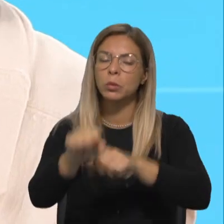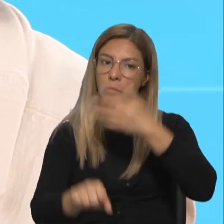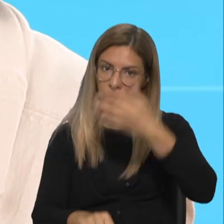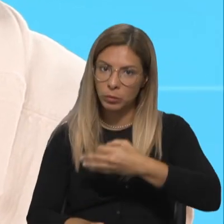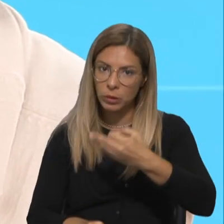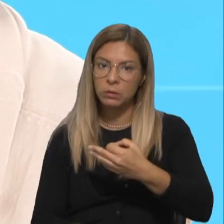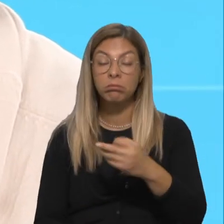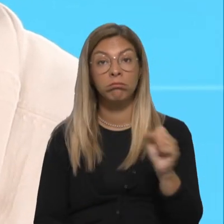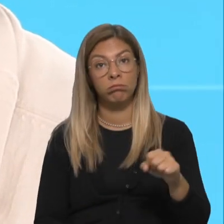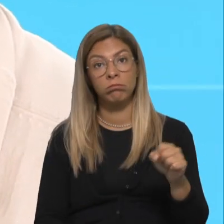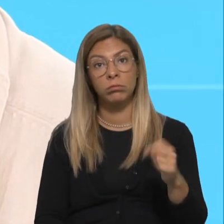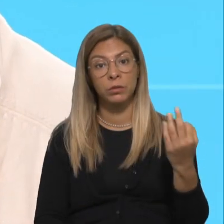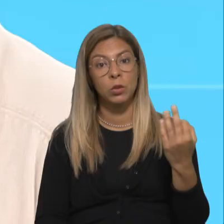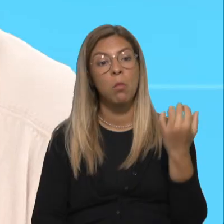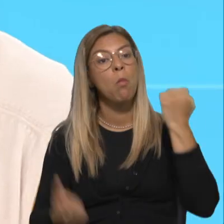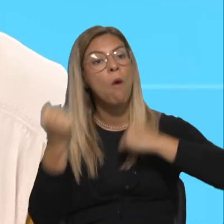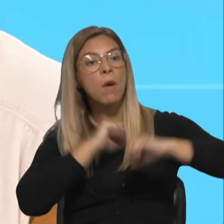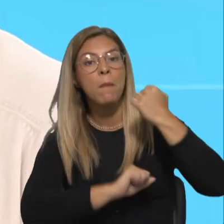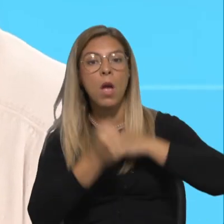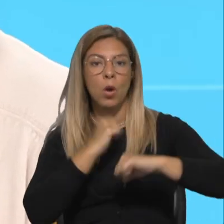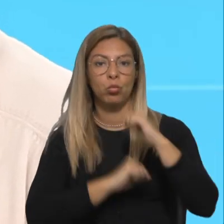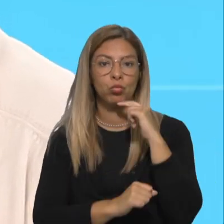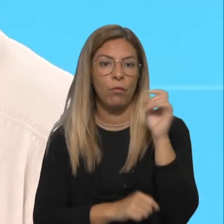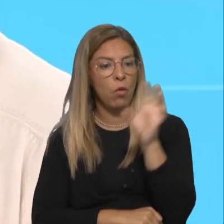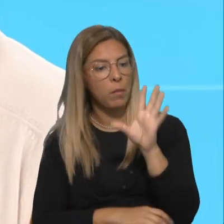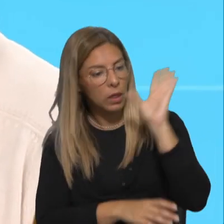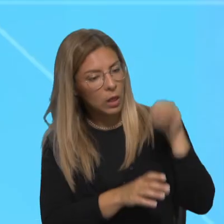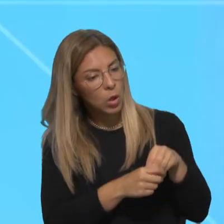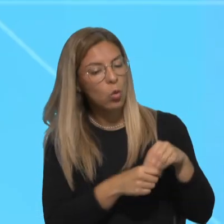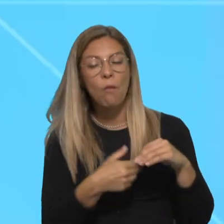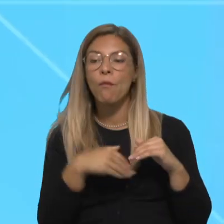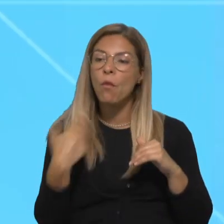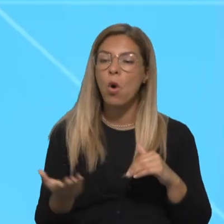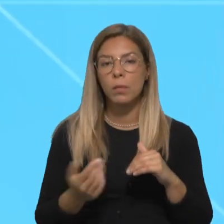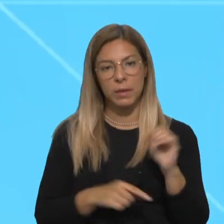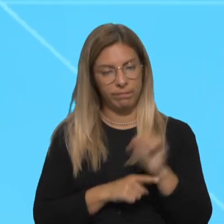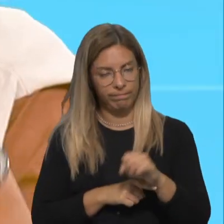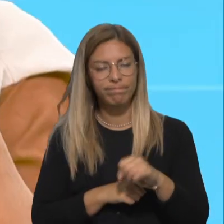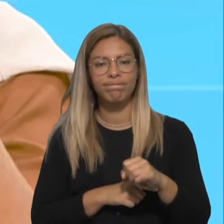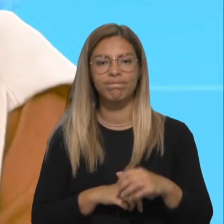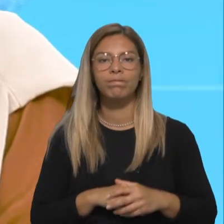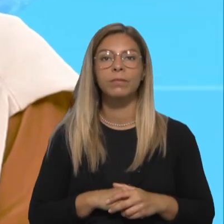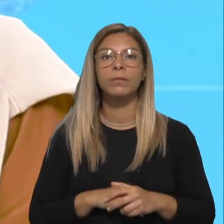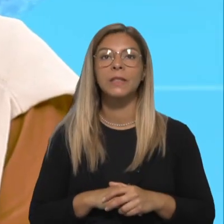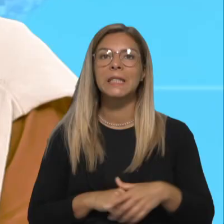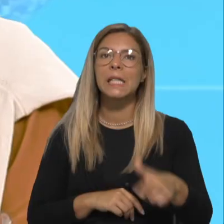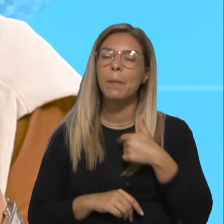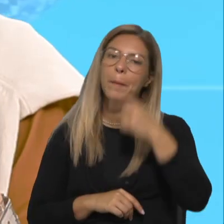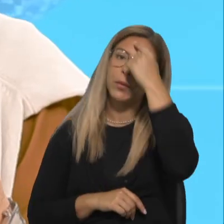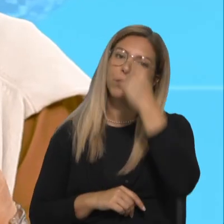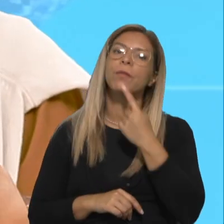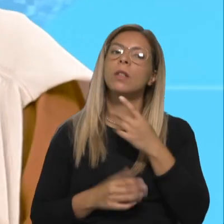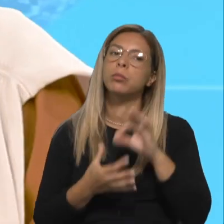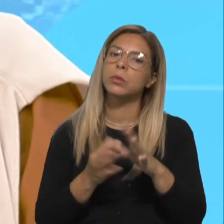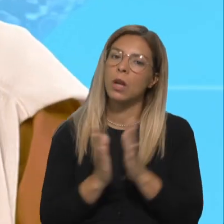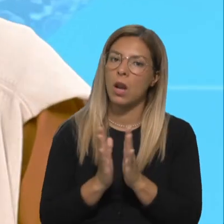Enfim, os movimentos estão mais fora dos templos do que dentro dos templos, posso dizer assim? Pode dizer, sim. E é um dos perfis da Igreja, não é? Os